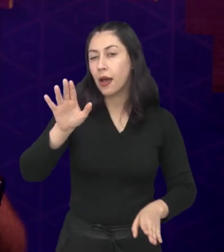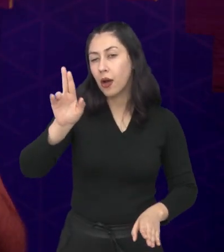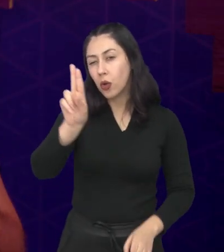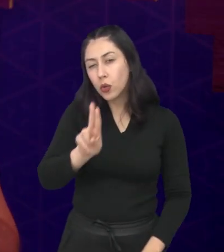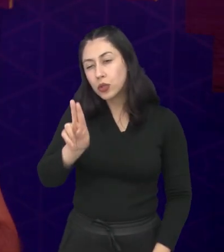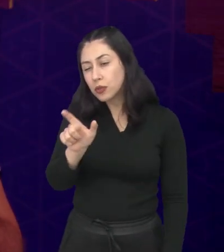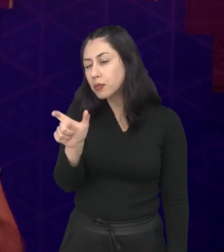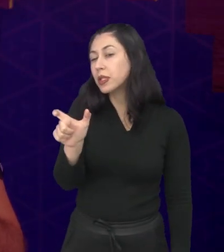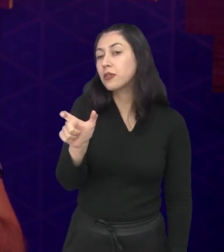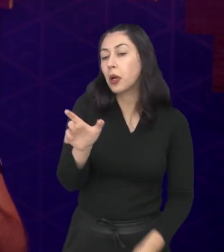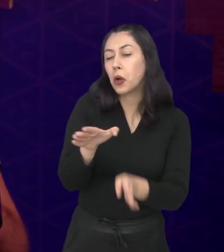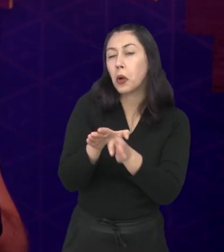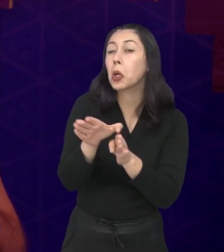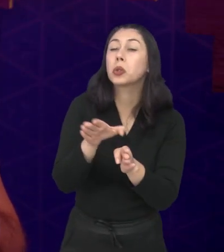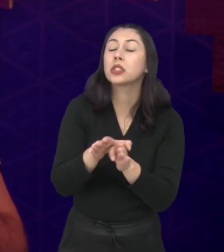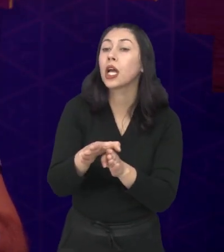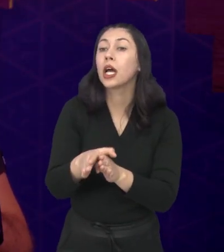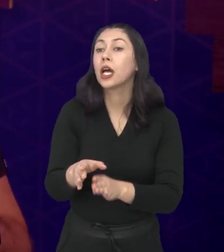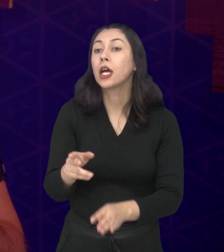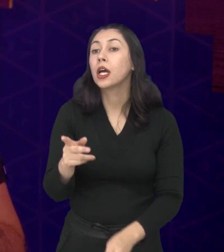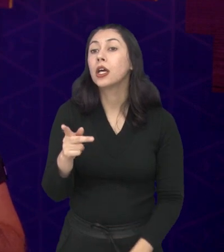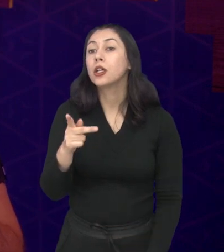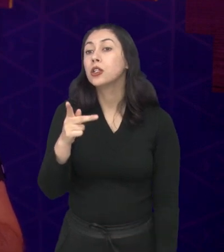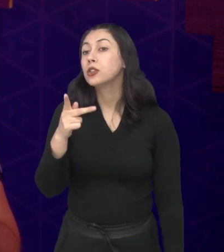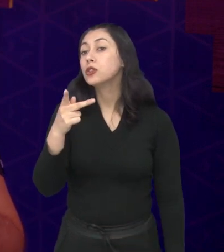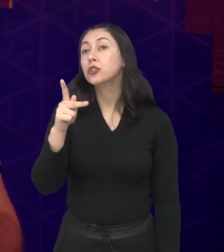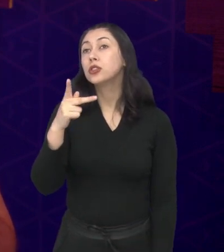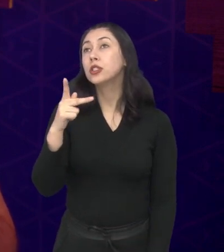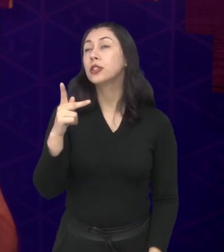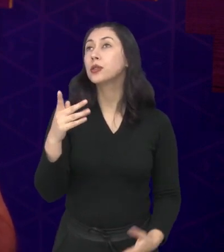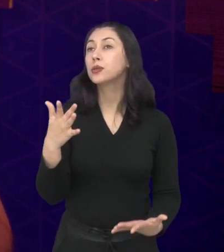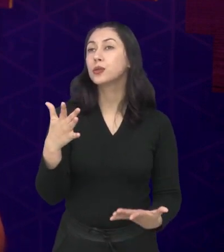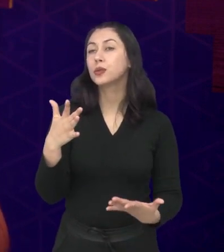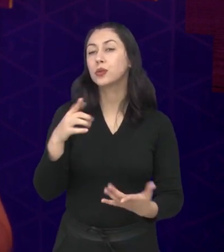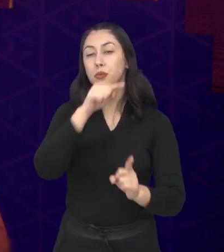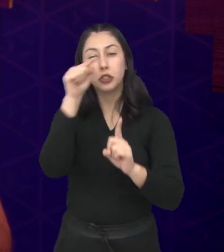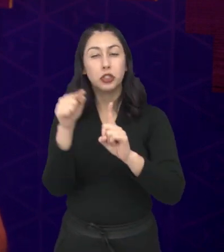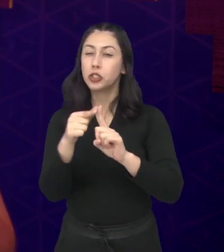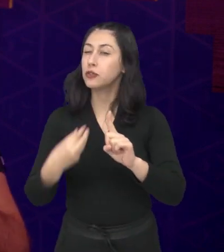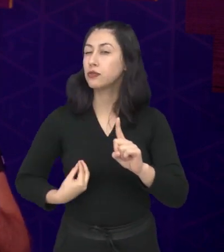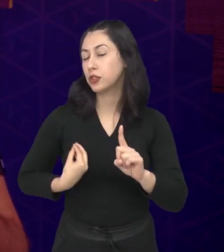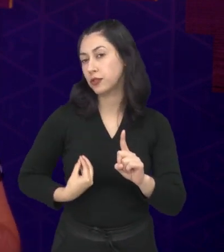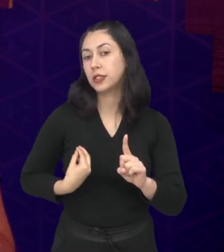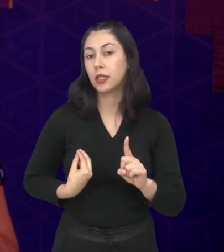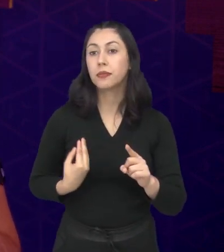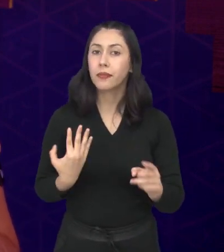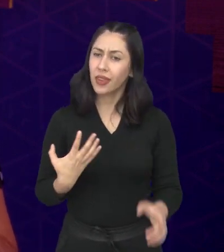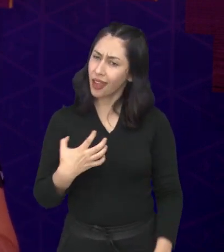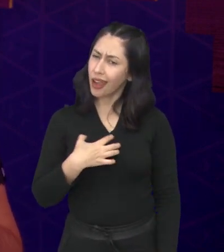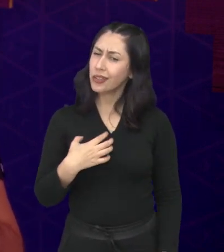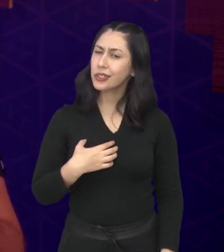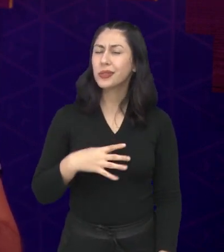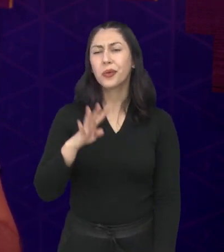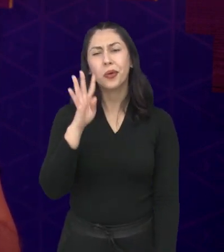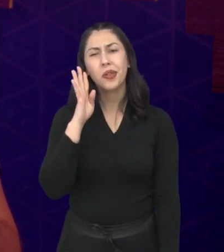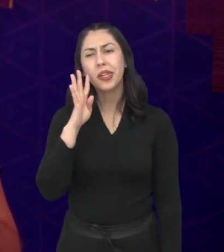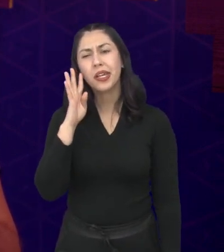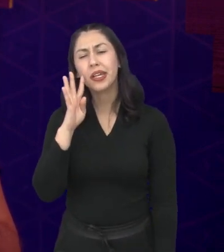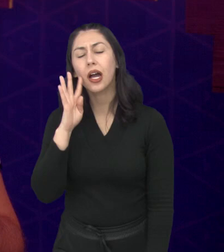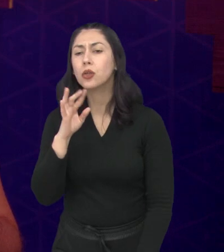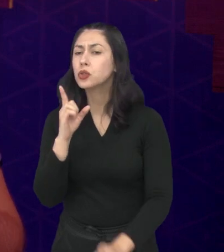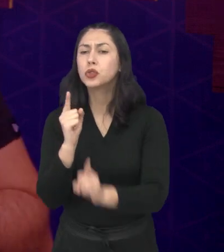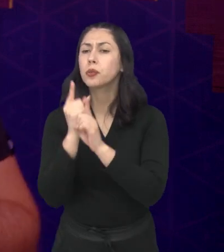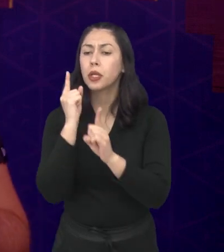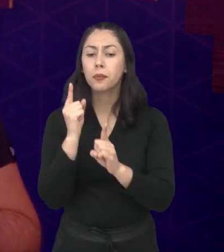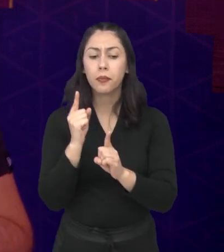essa orientação vocacional, né? Que o que seria isso? É um método legal para você descobrir